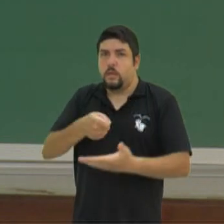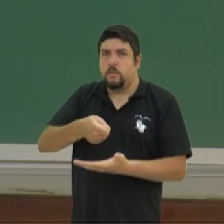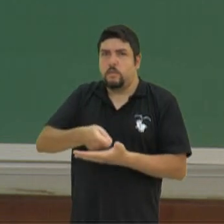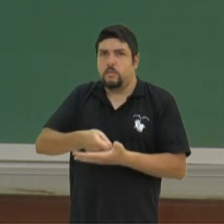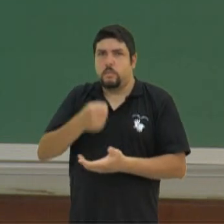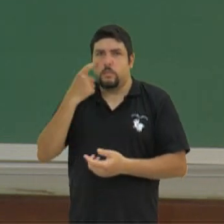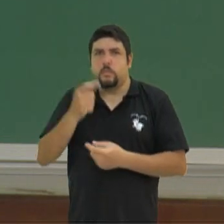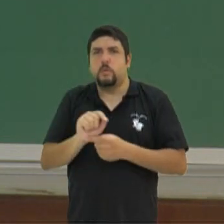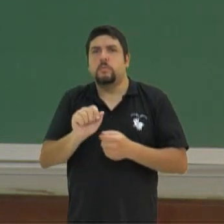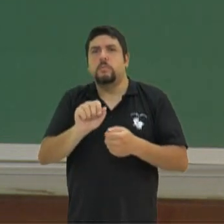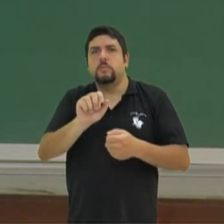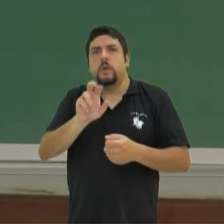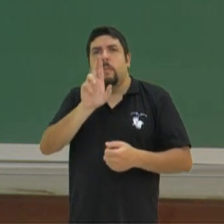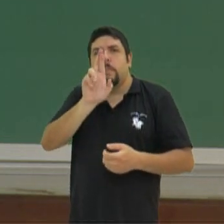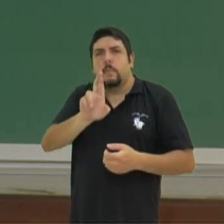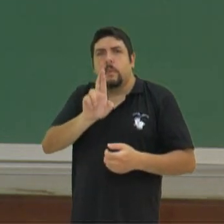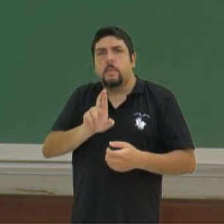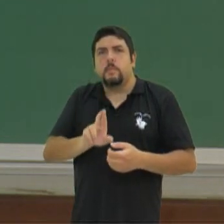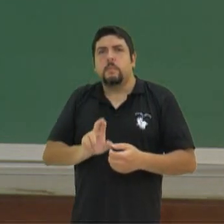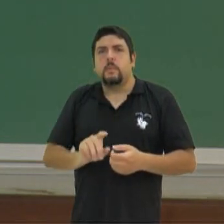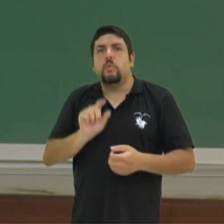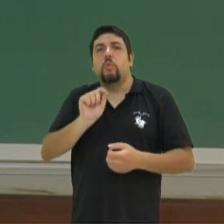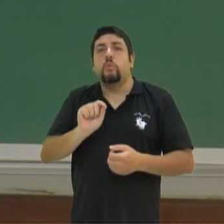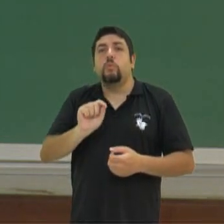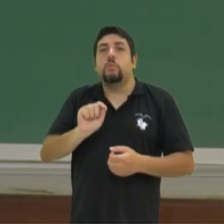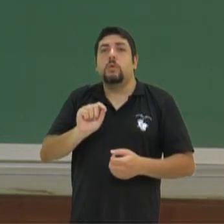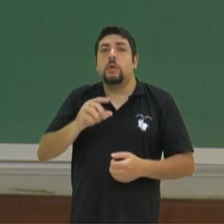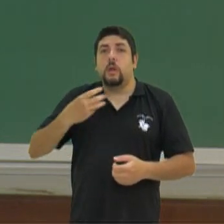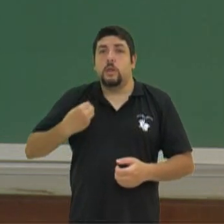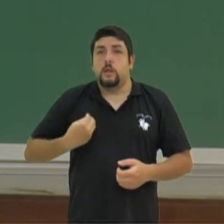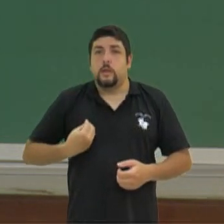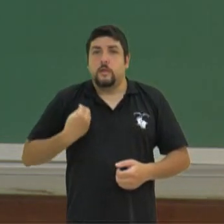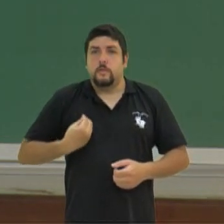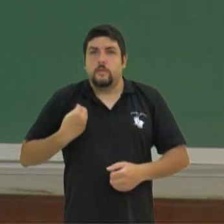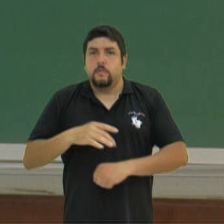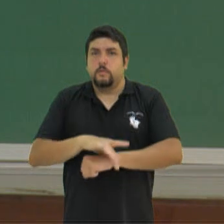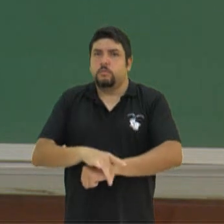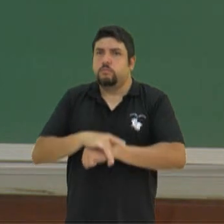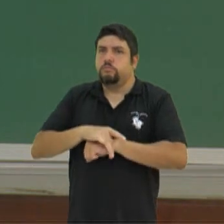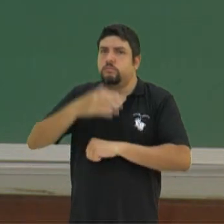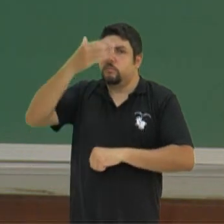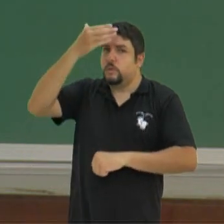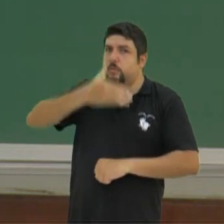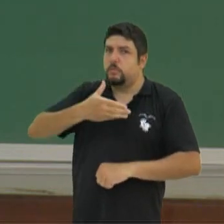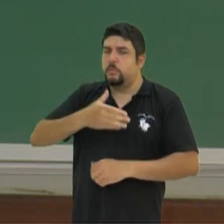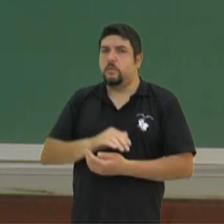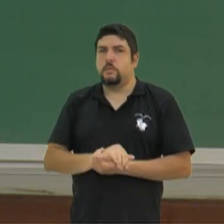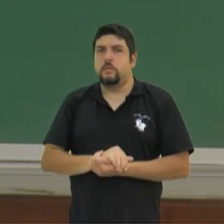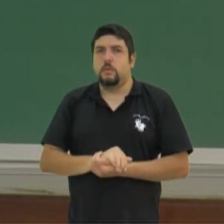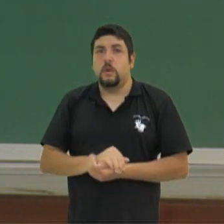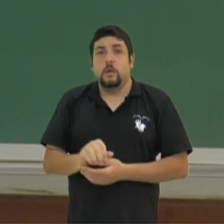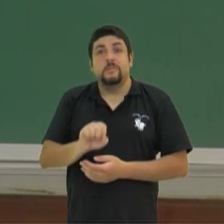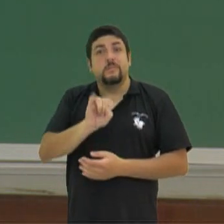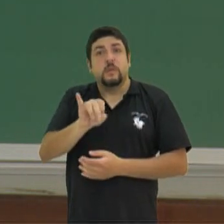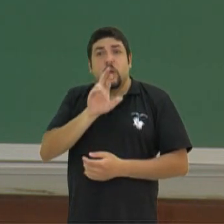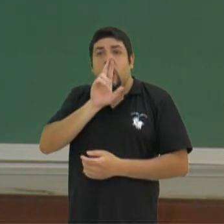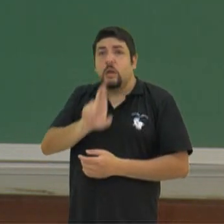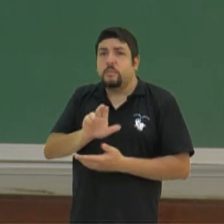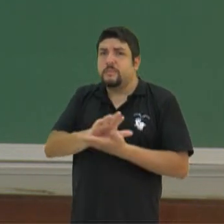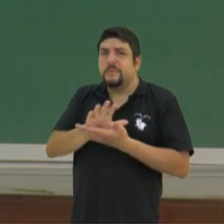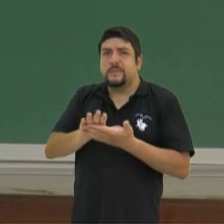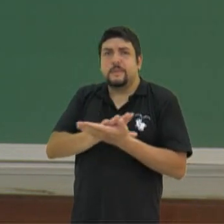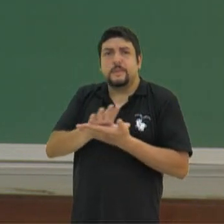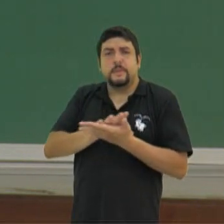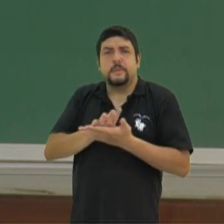é o que vai equivaler à sua presença em aula. Então, se você não tiver respondido as